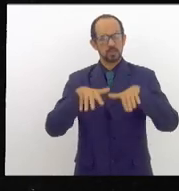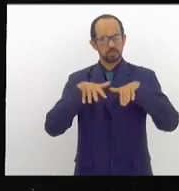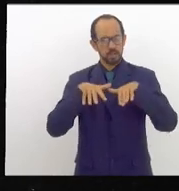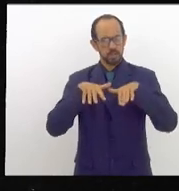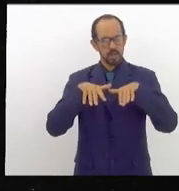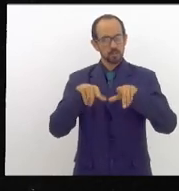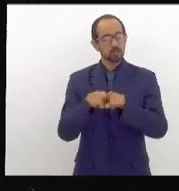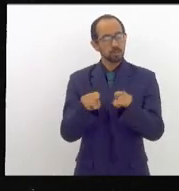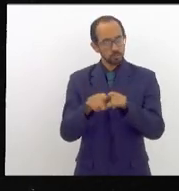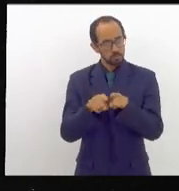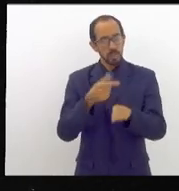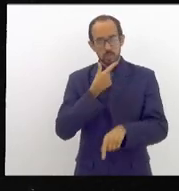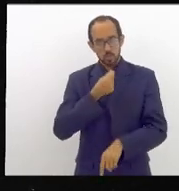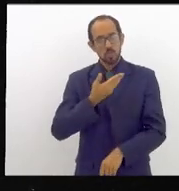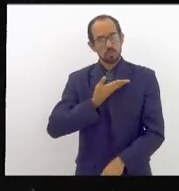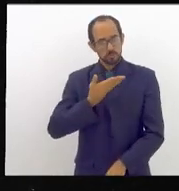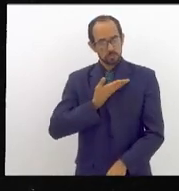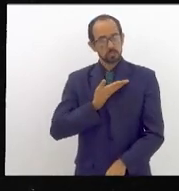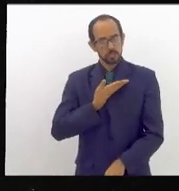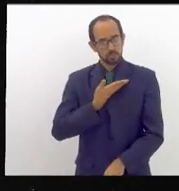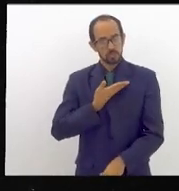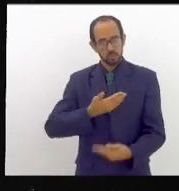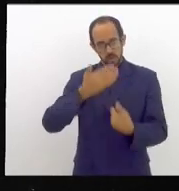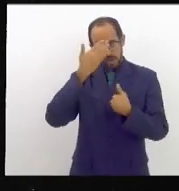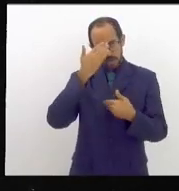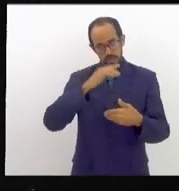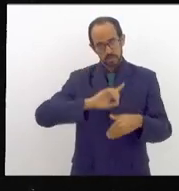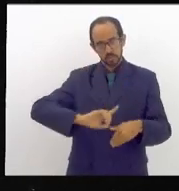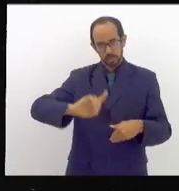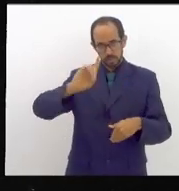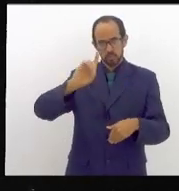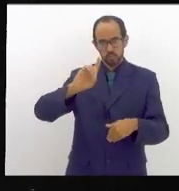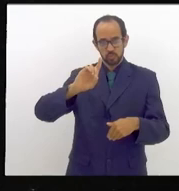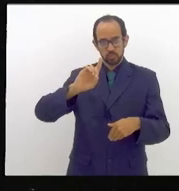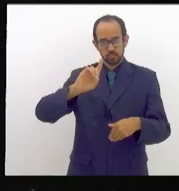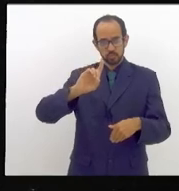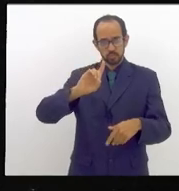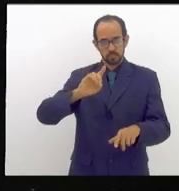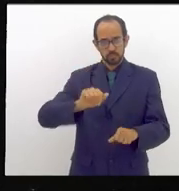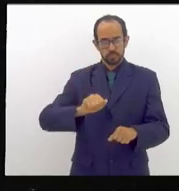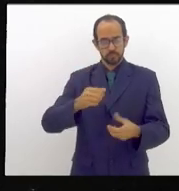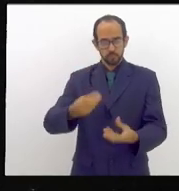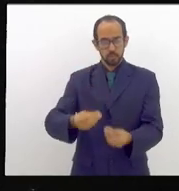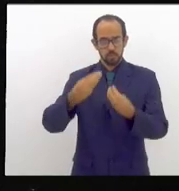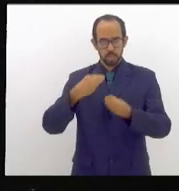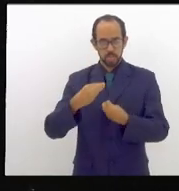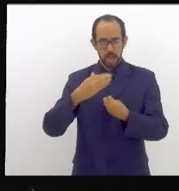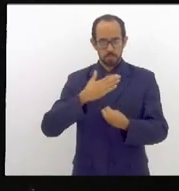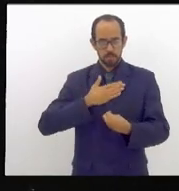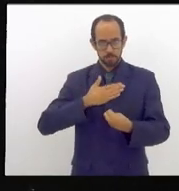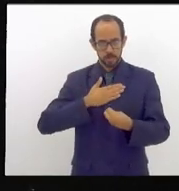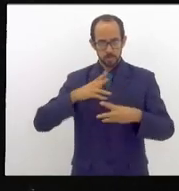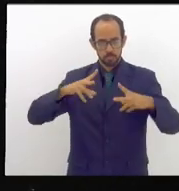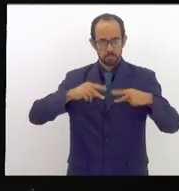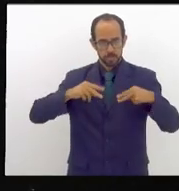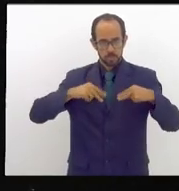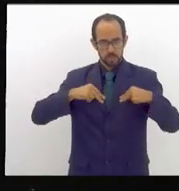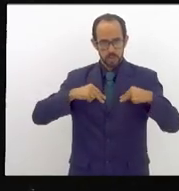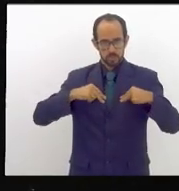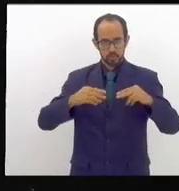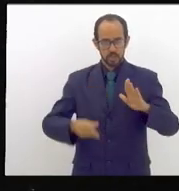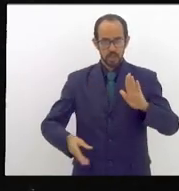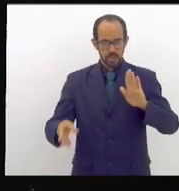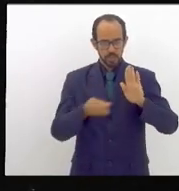também Eu agradeço muito a Deus por ter me dado o privilégio de ter o meu nome registrado